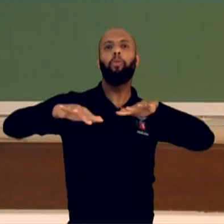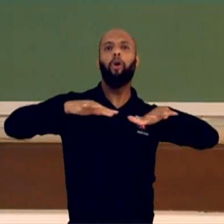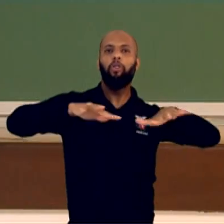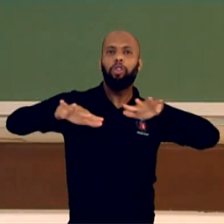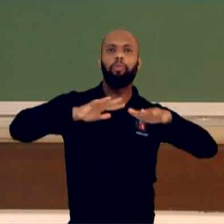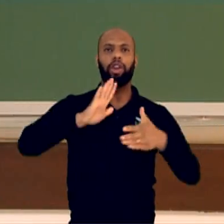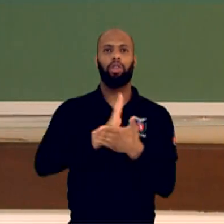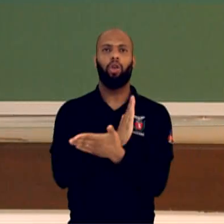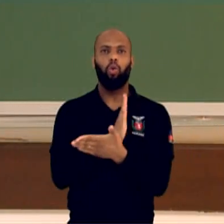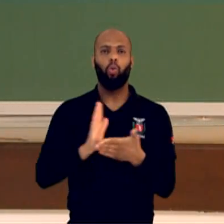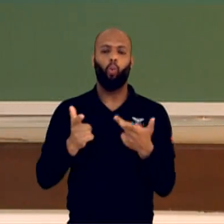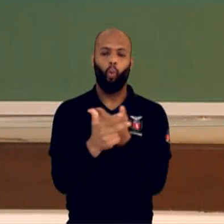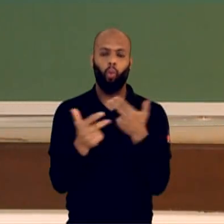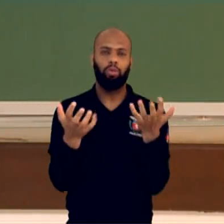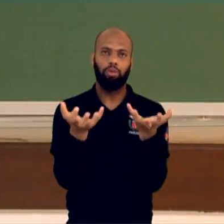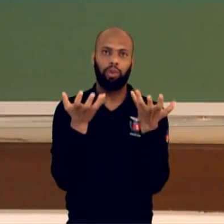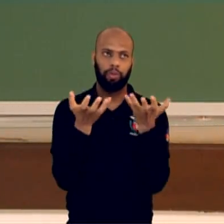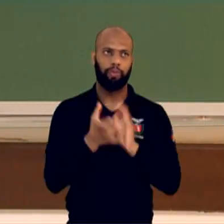alguma coisa que a gente queira.